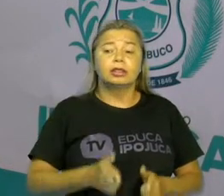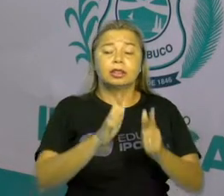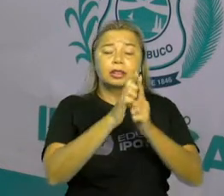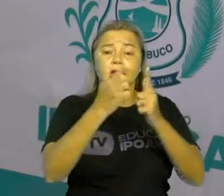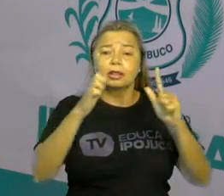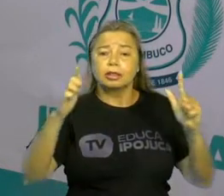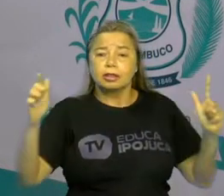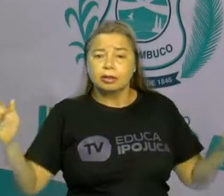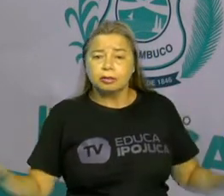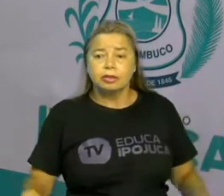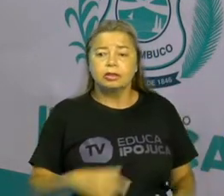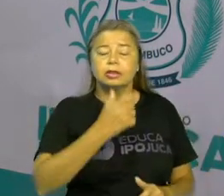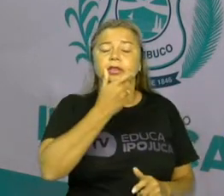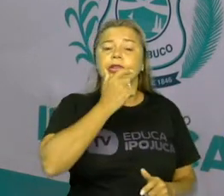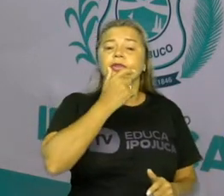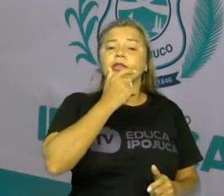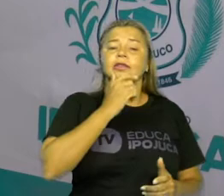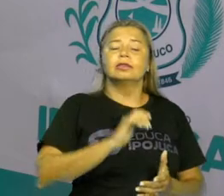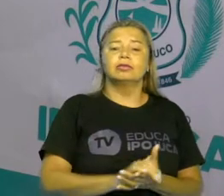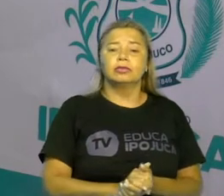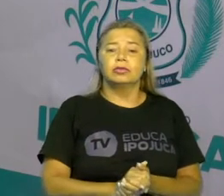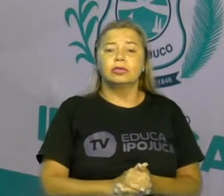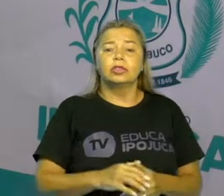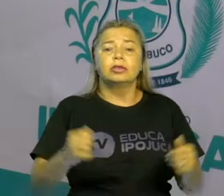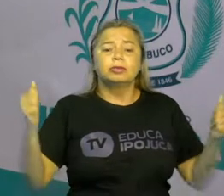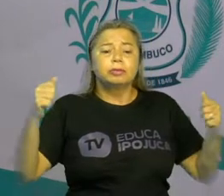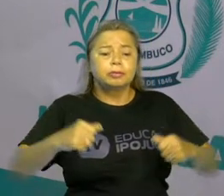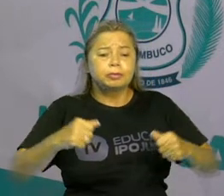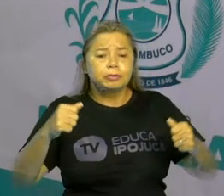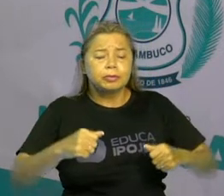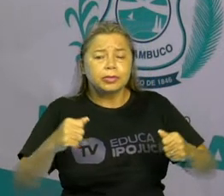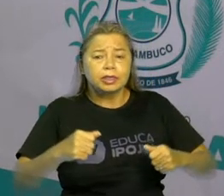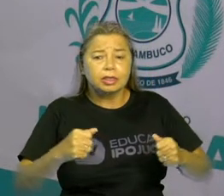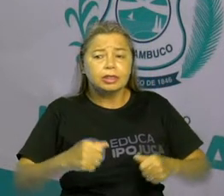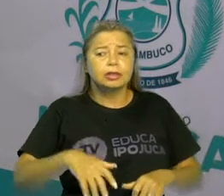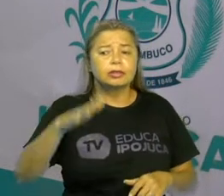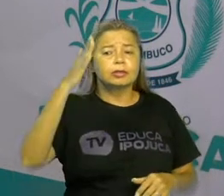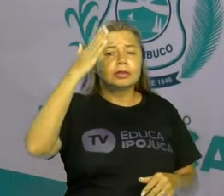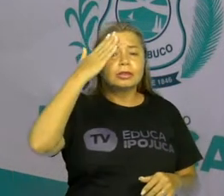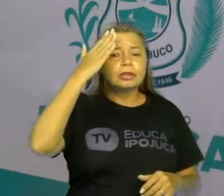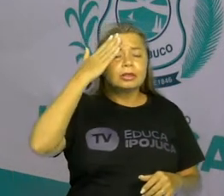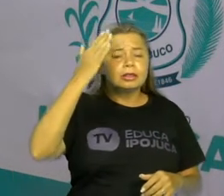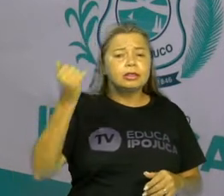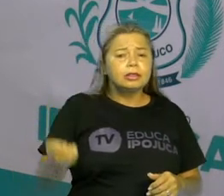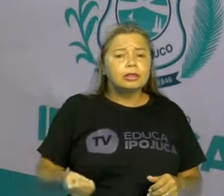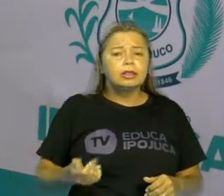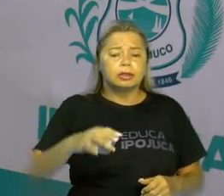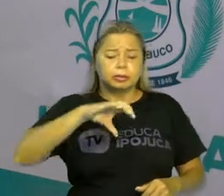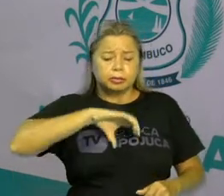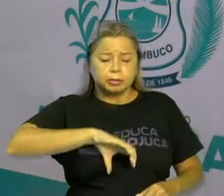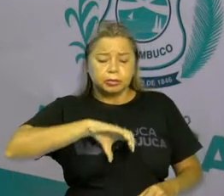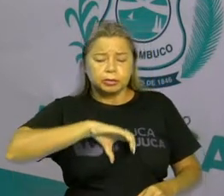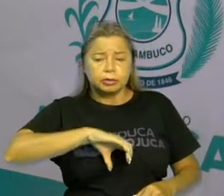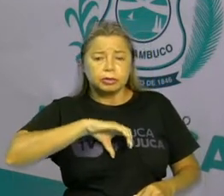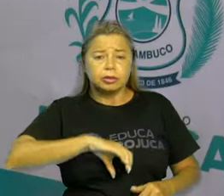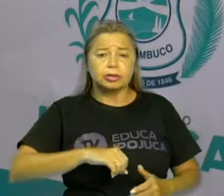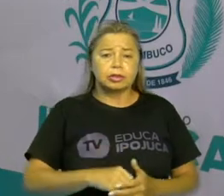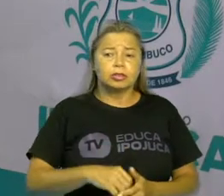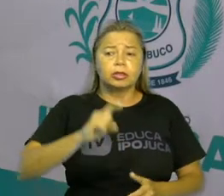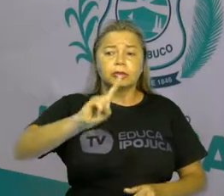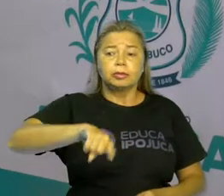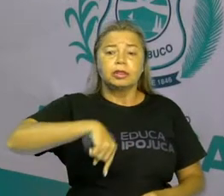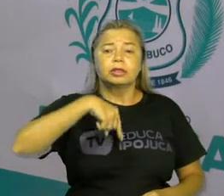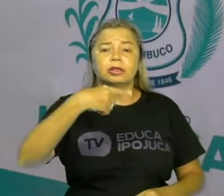Eu preciso dominar a base da minha língua materna, que é o português, para depois aprender sobre a